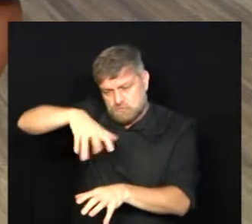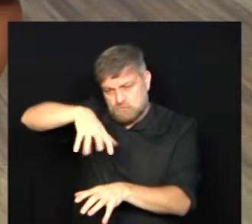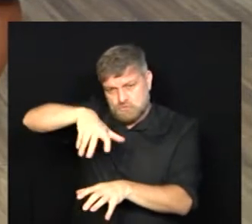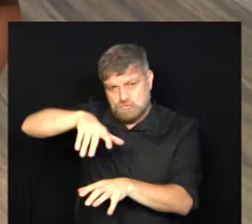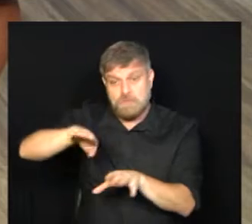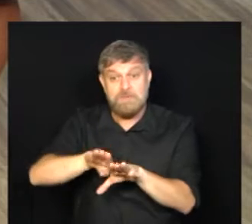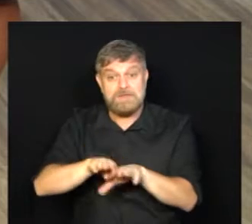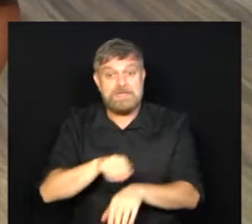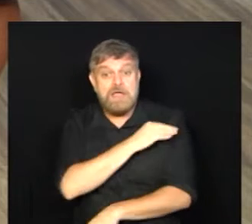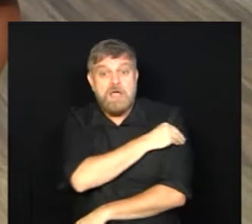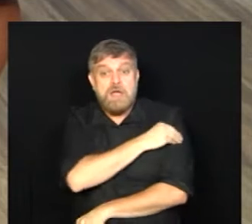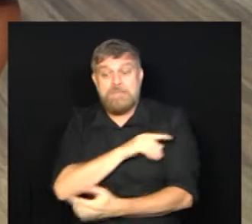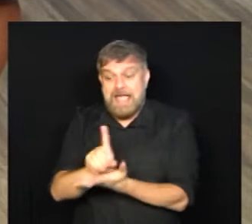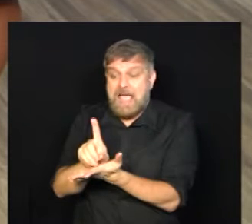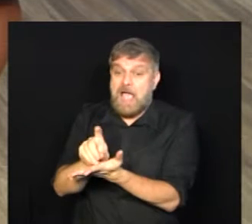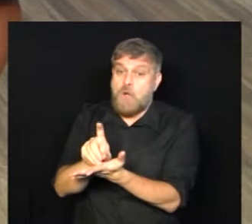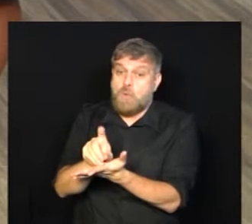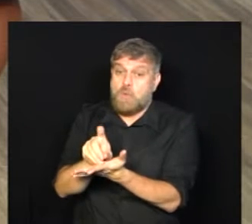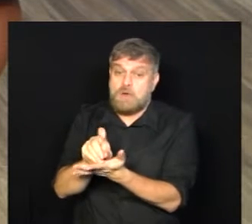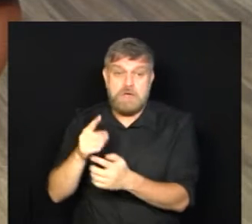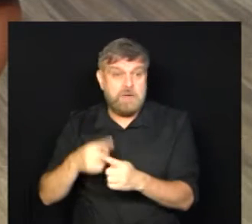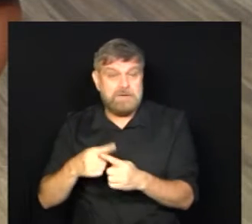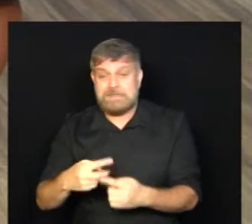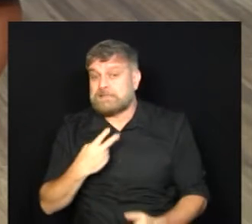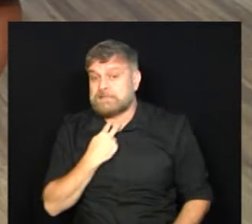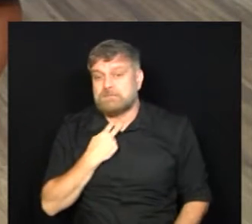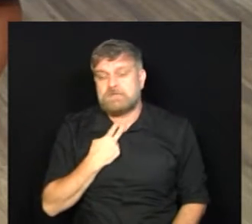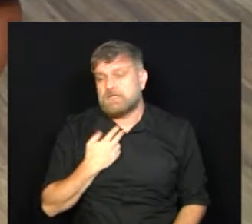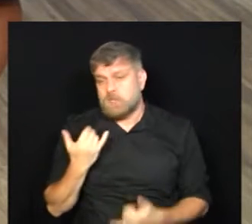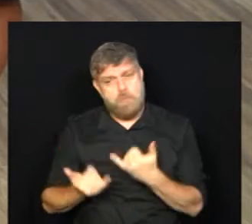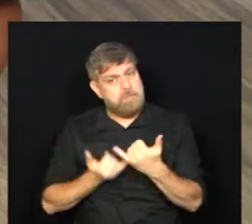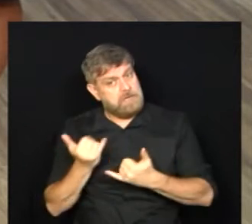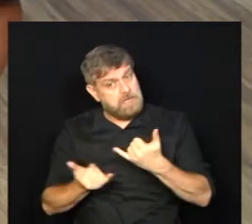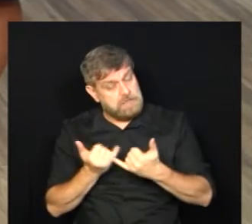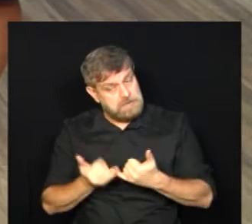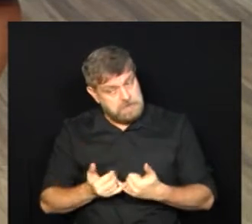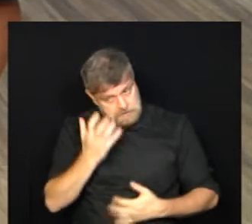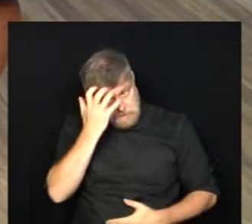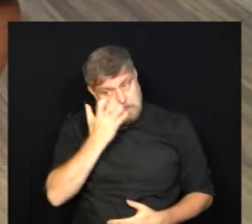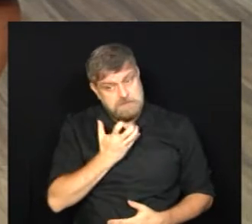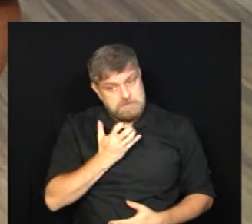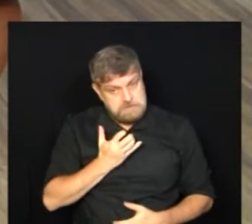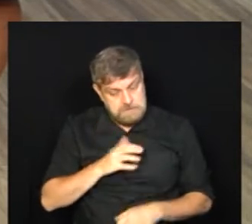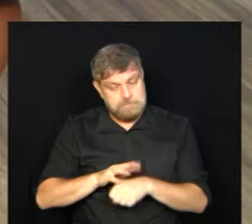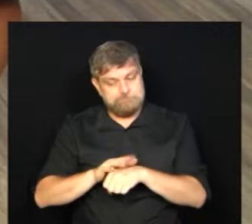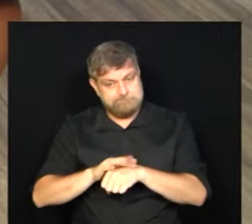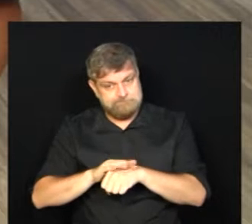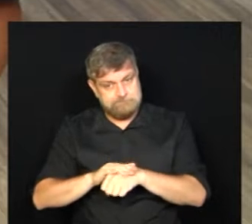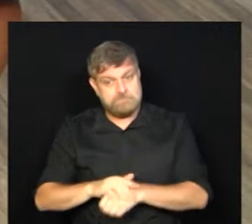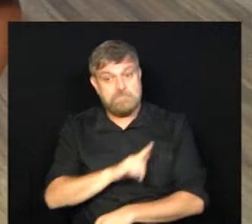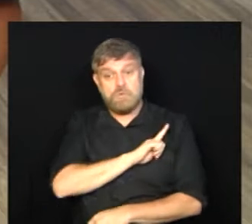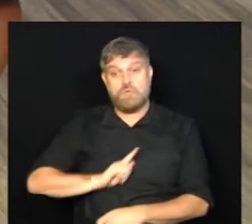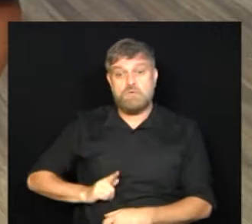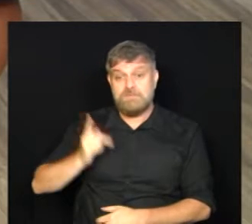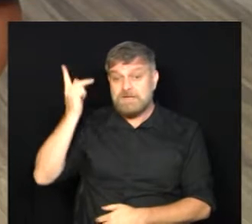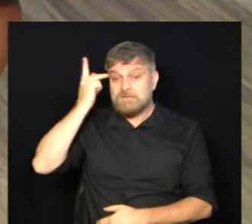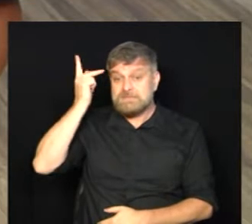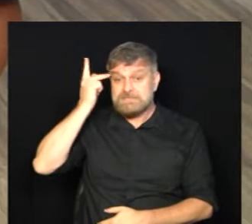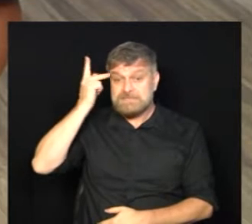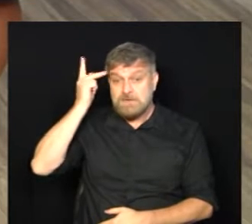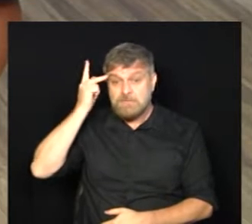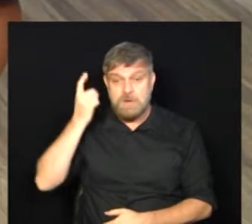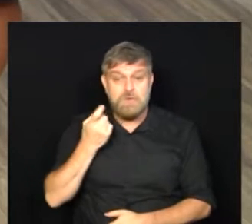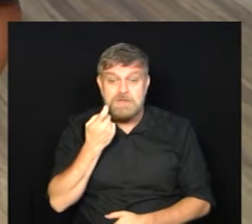continuar utilizando o álcool em gel, porque não dá ainda para brincar com essa doença. E aí o governo do estado de São Paulo,